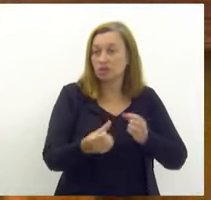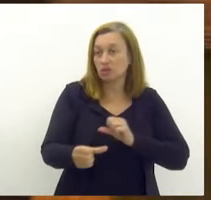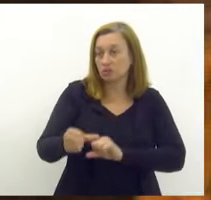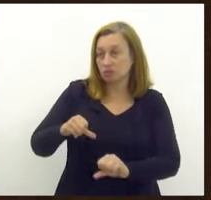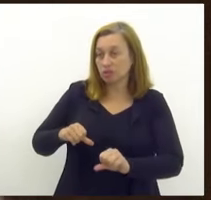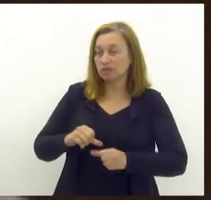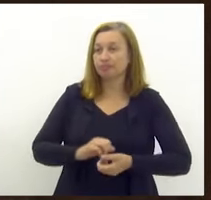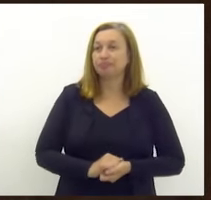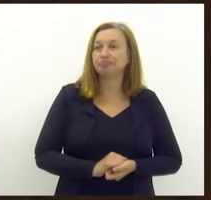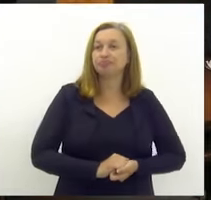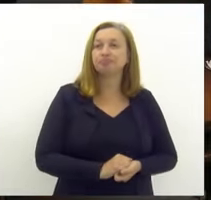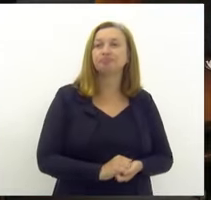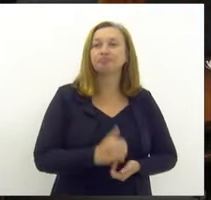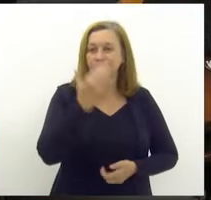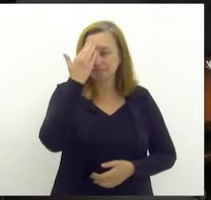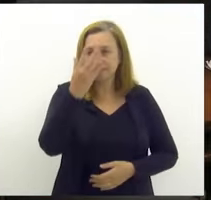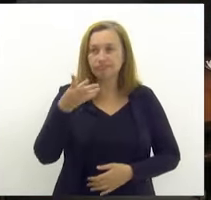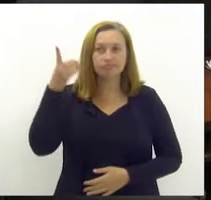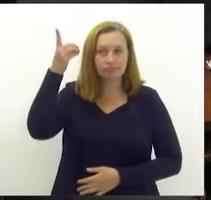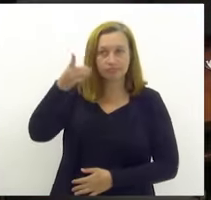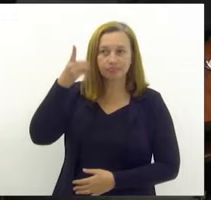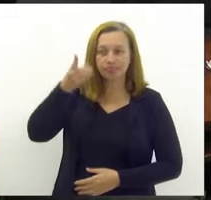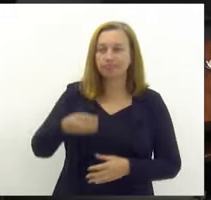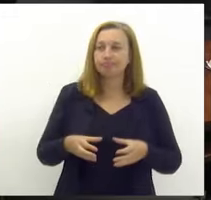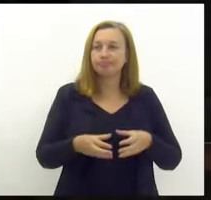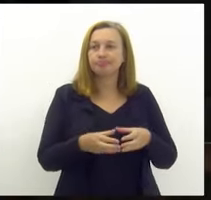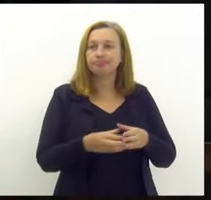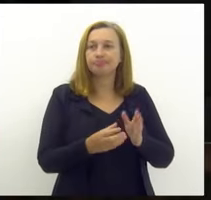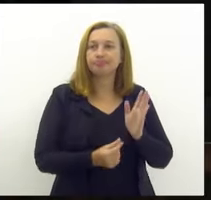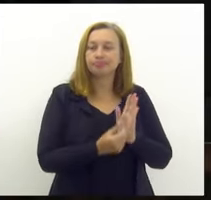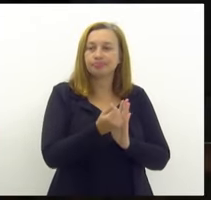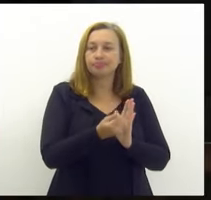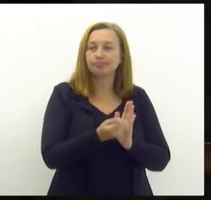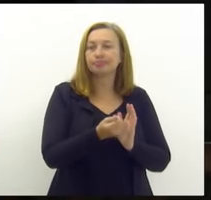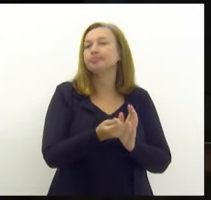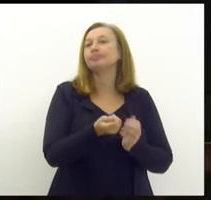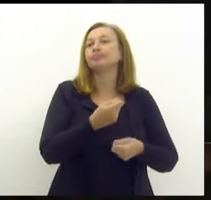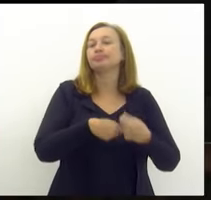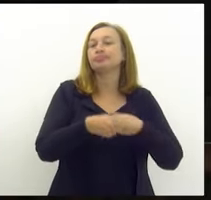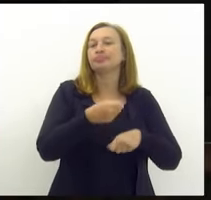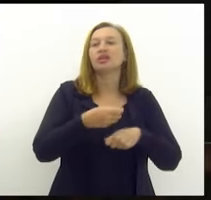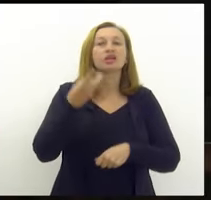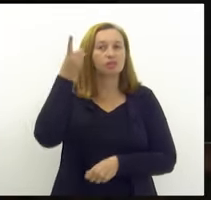contrário Obrigado deputada pela comissão de Economia Deputado Anderson